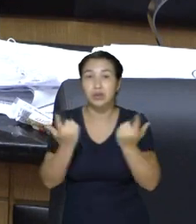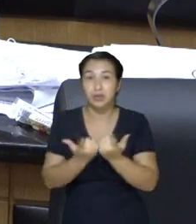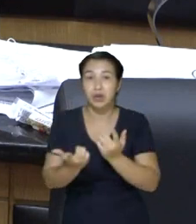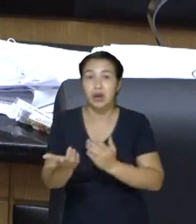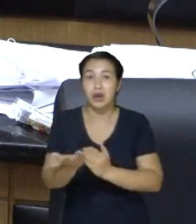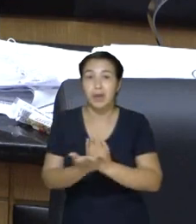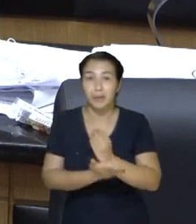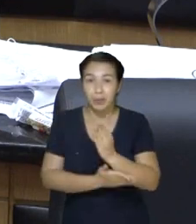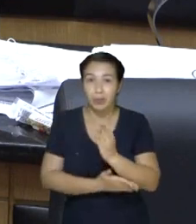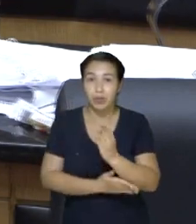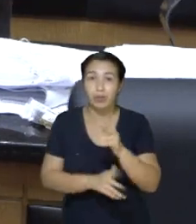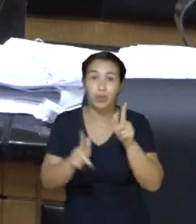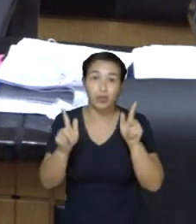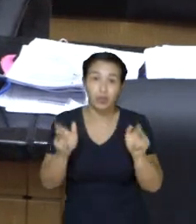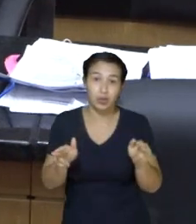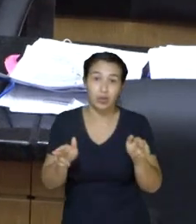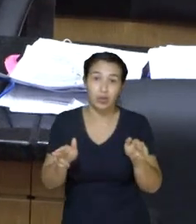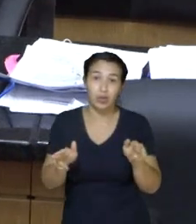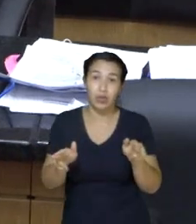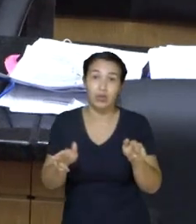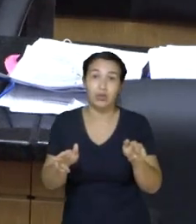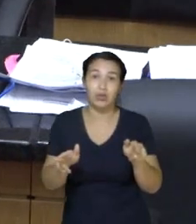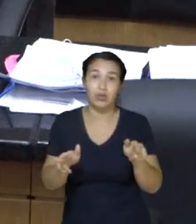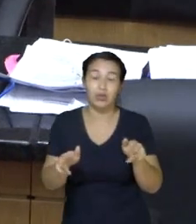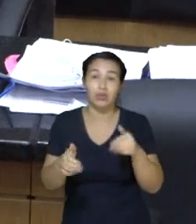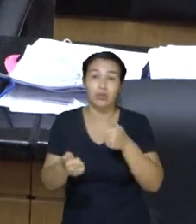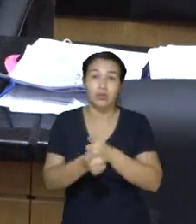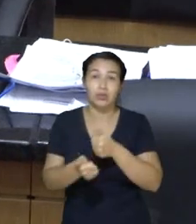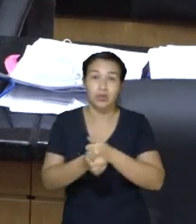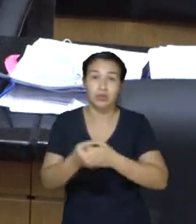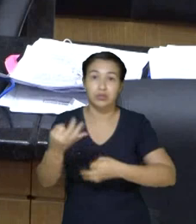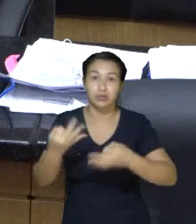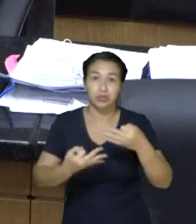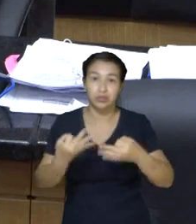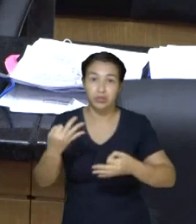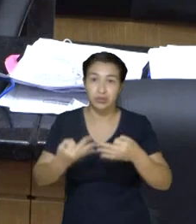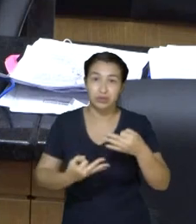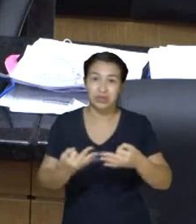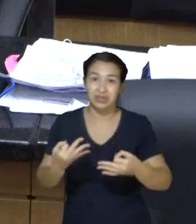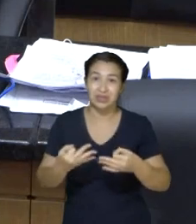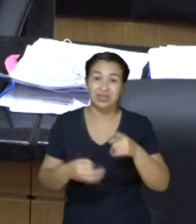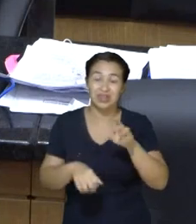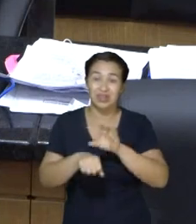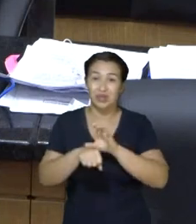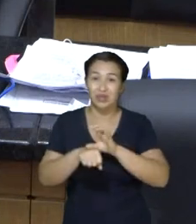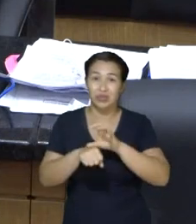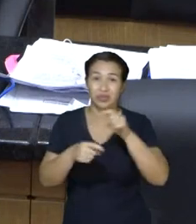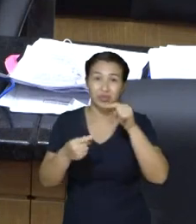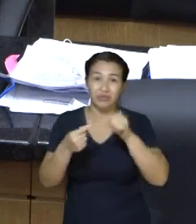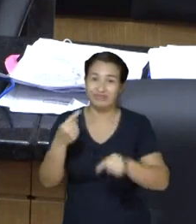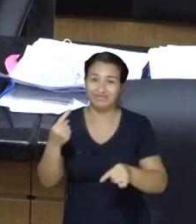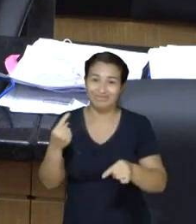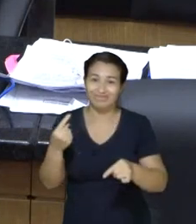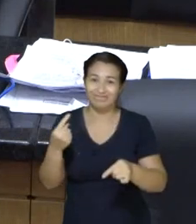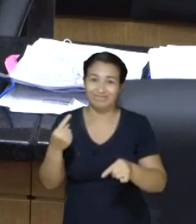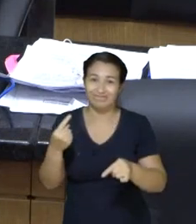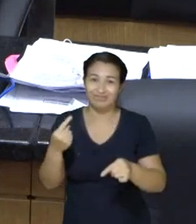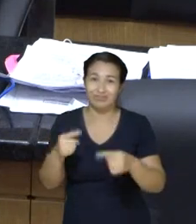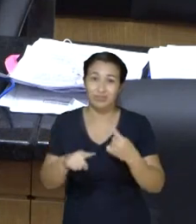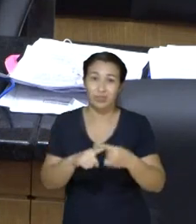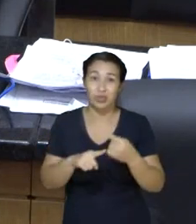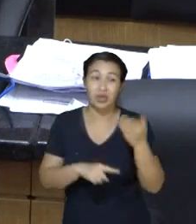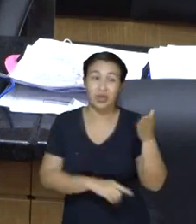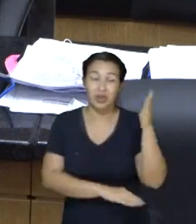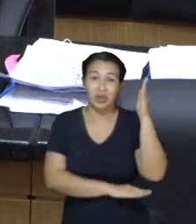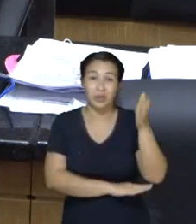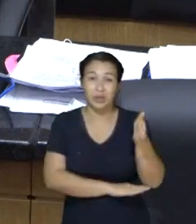semelhante, e foi ajuizado uma dia, o Tribunal de Justiça reconheceu a inconstitucionalidade da matéria por intervenção que as praças de pedágio são